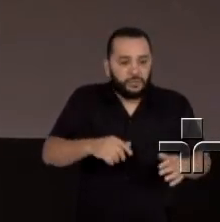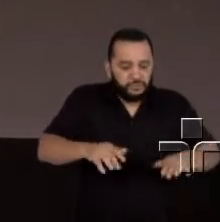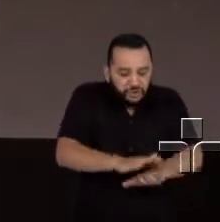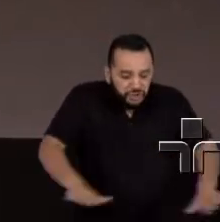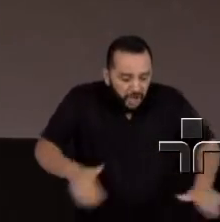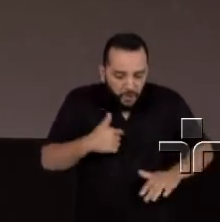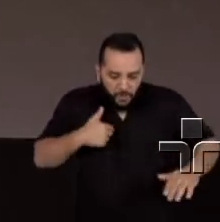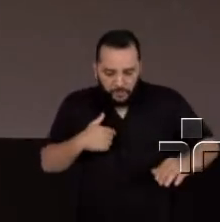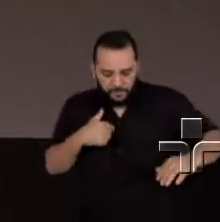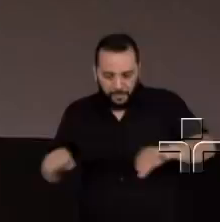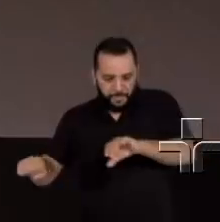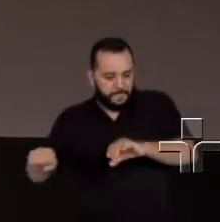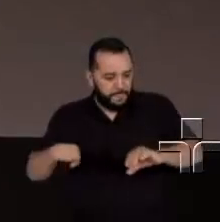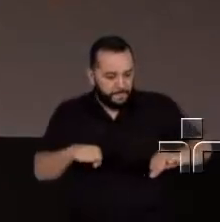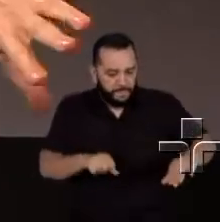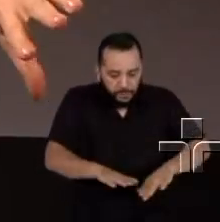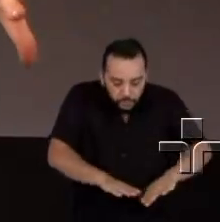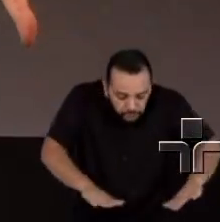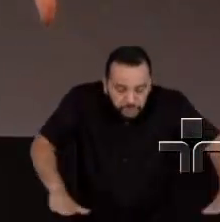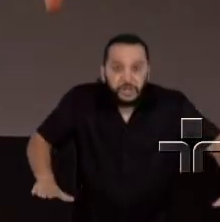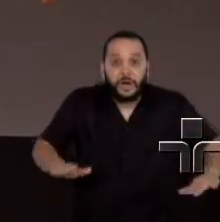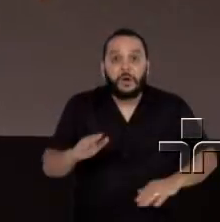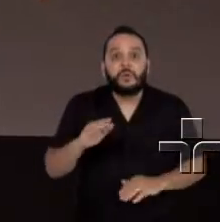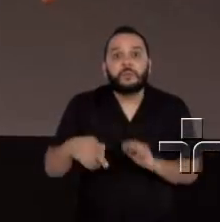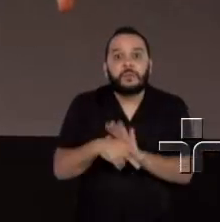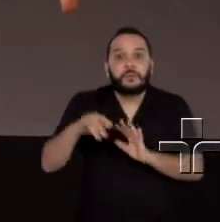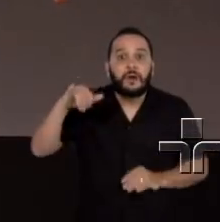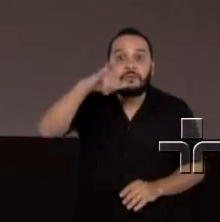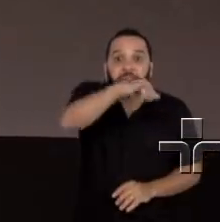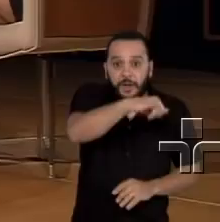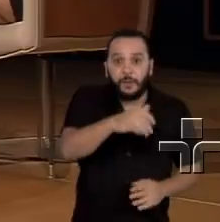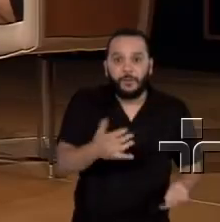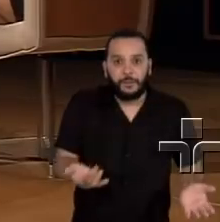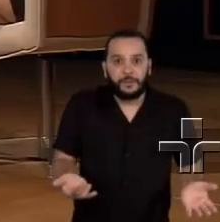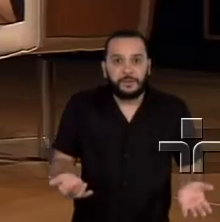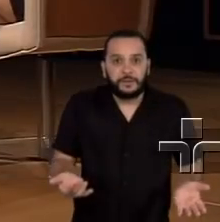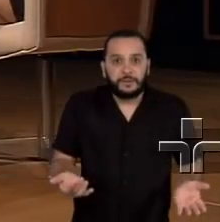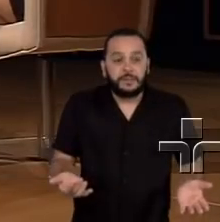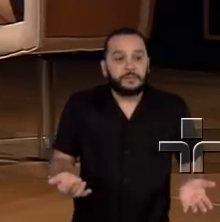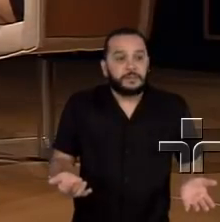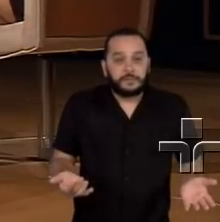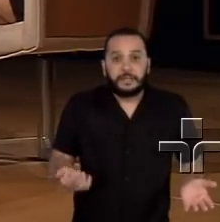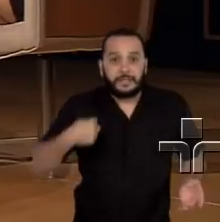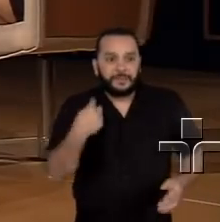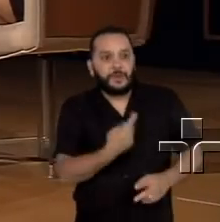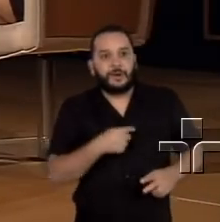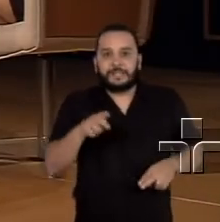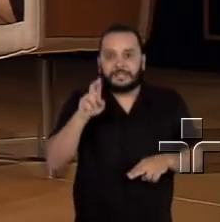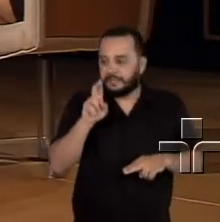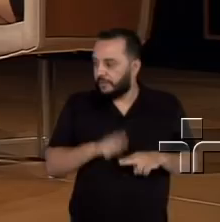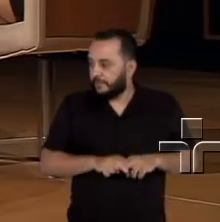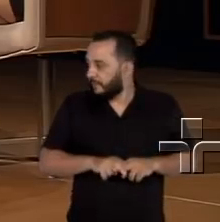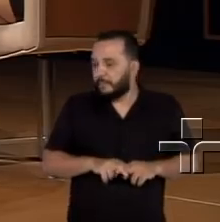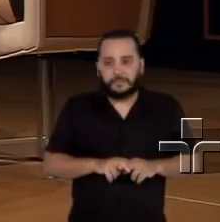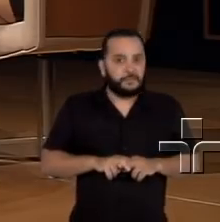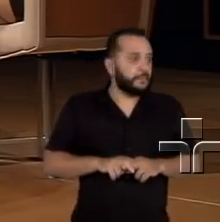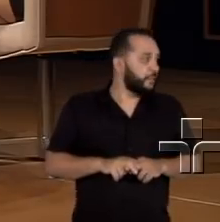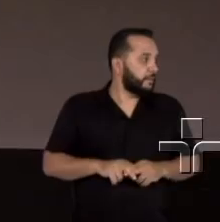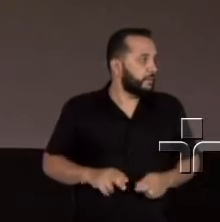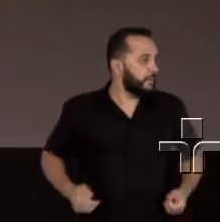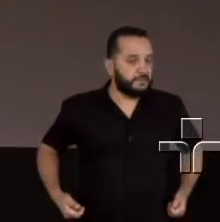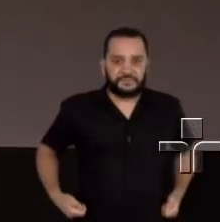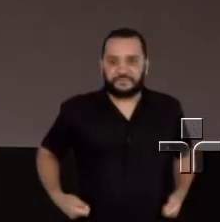corredor. No corredor do avião, trapézios. E nós sentadinhos naquele negócio ali, eu